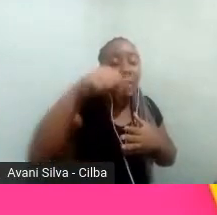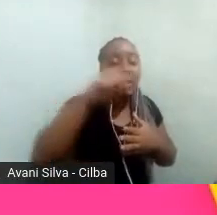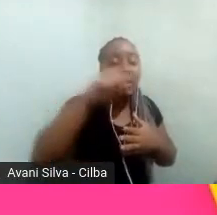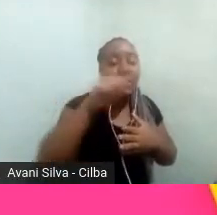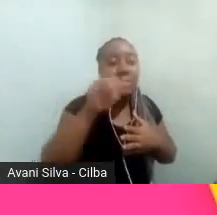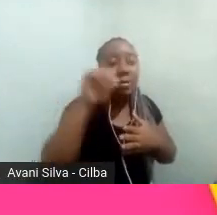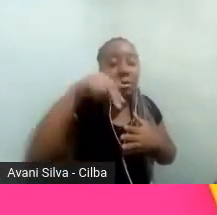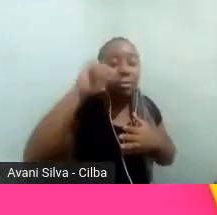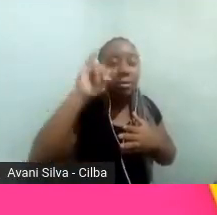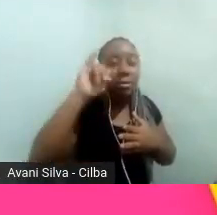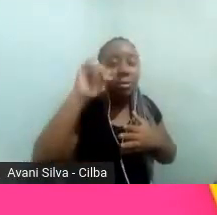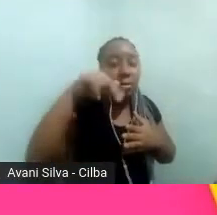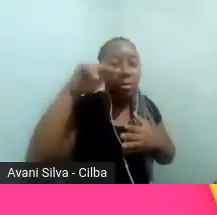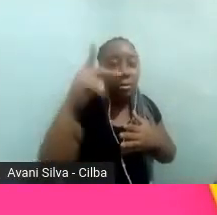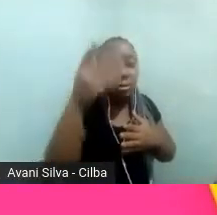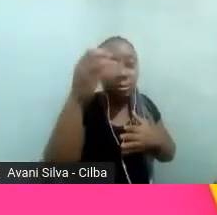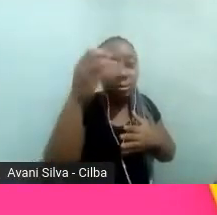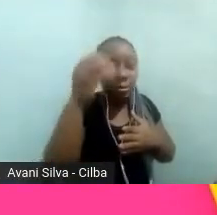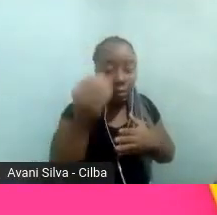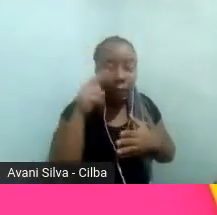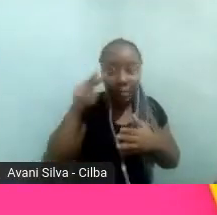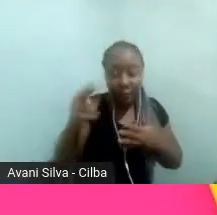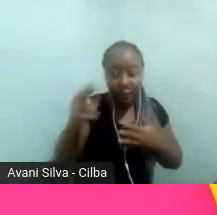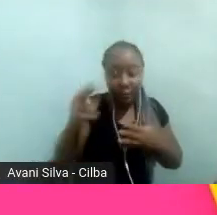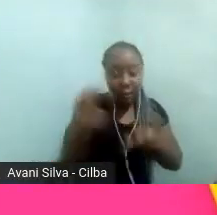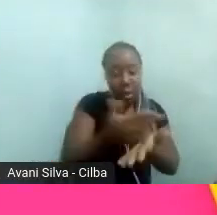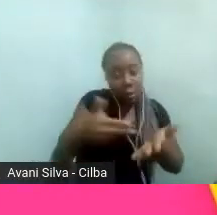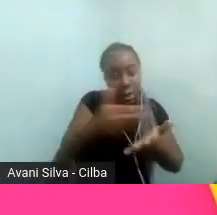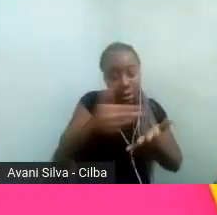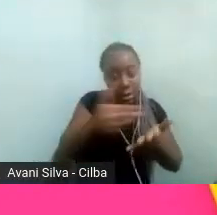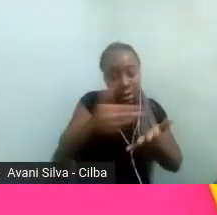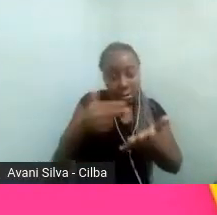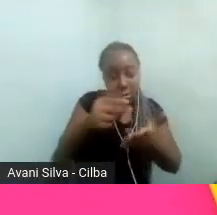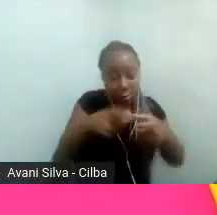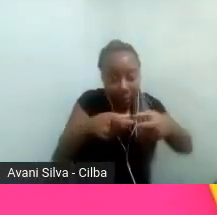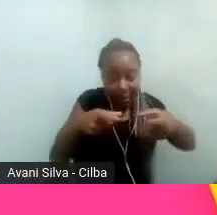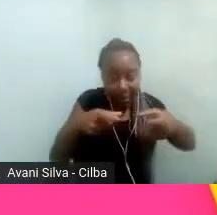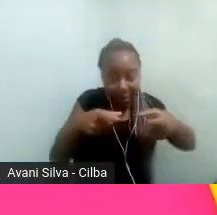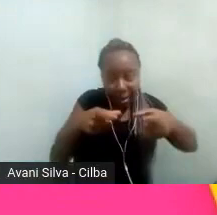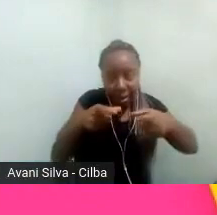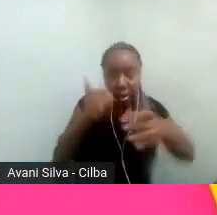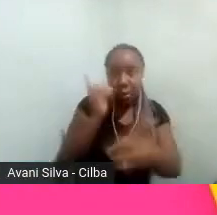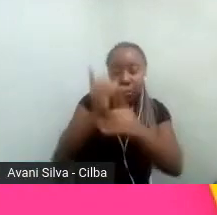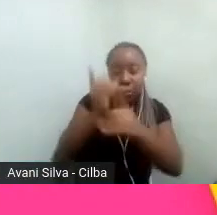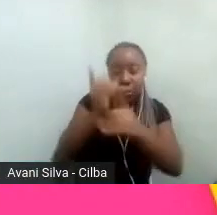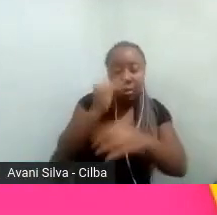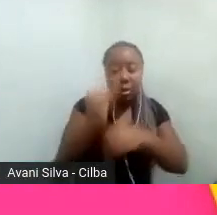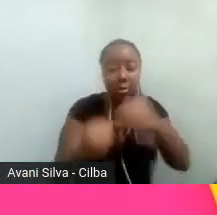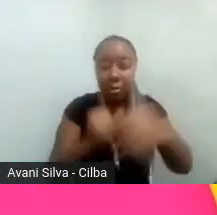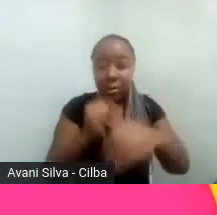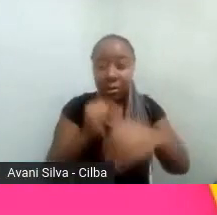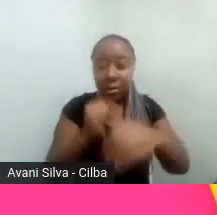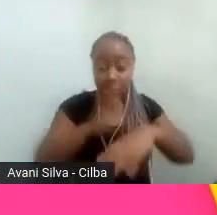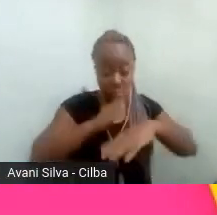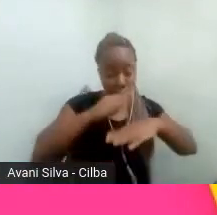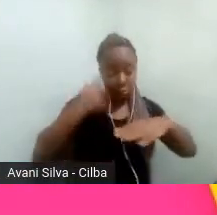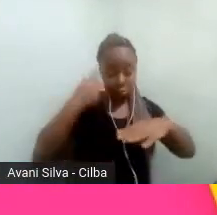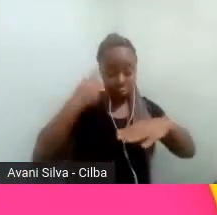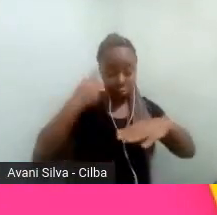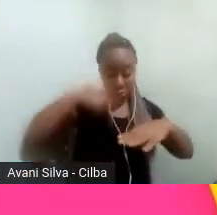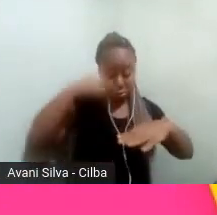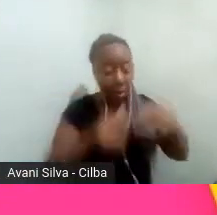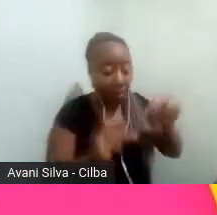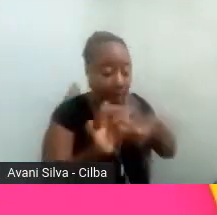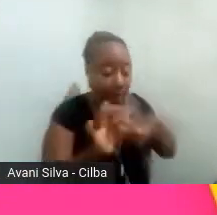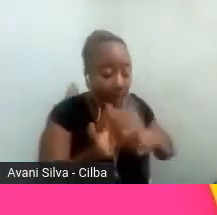internet, você fabrica a placa e você põe esses componentes aqui, ó.